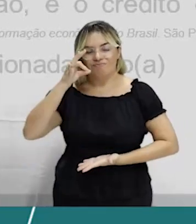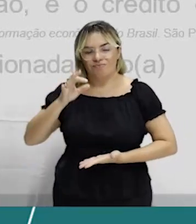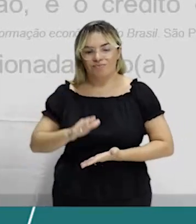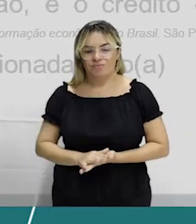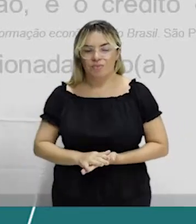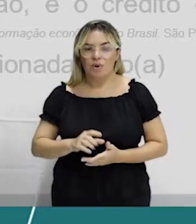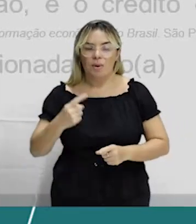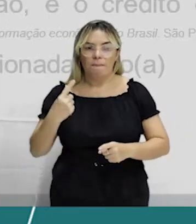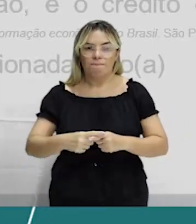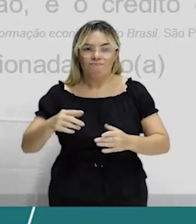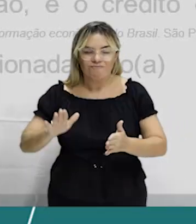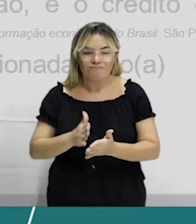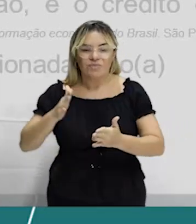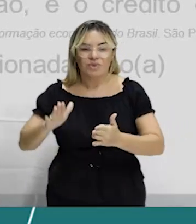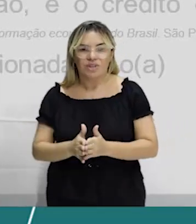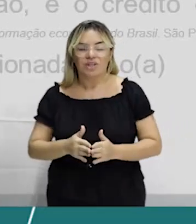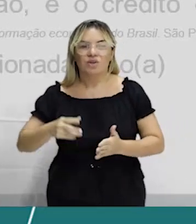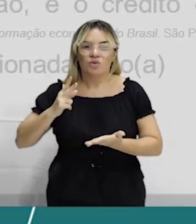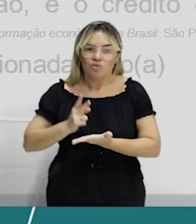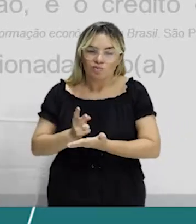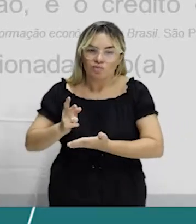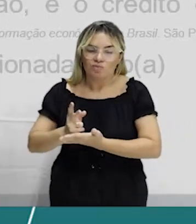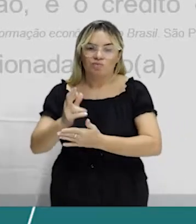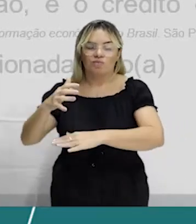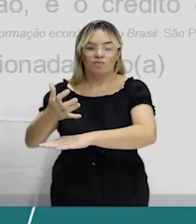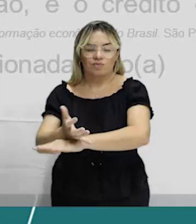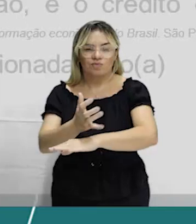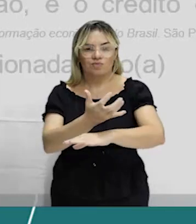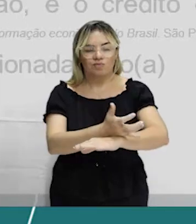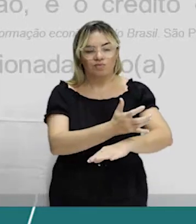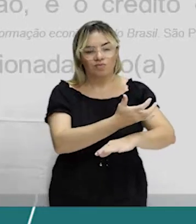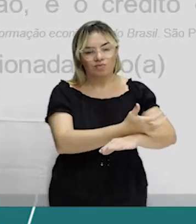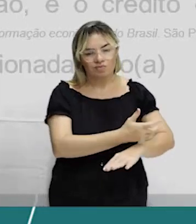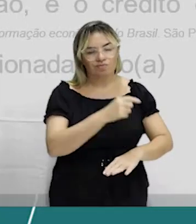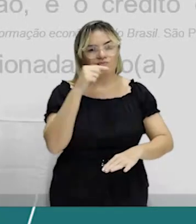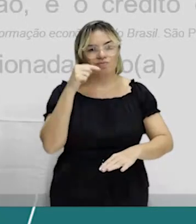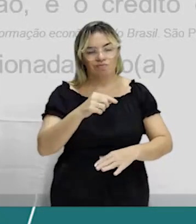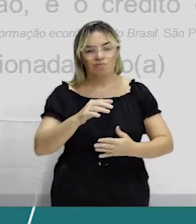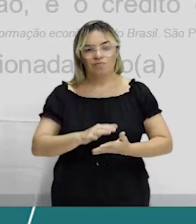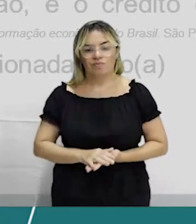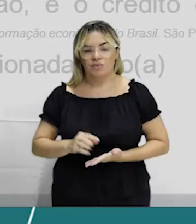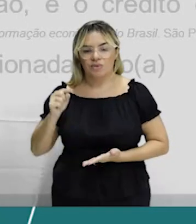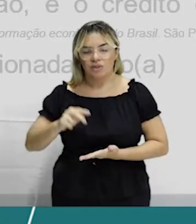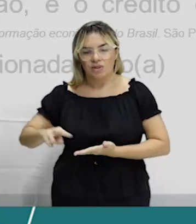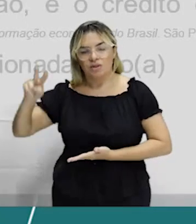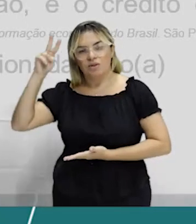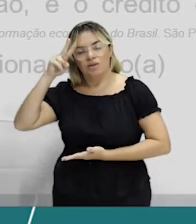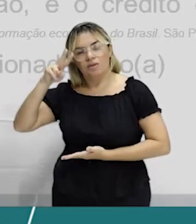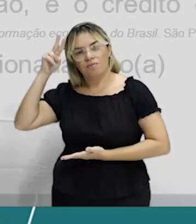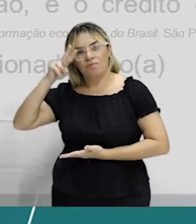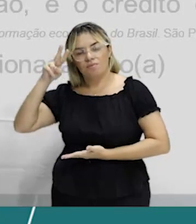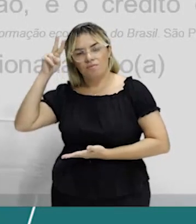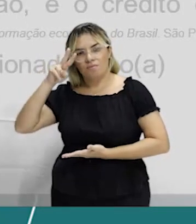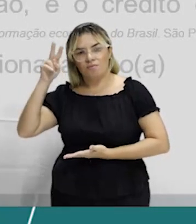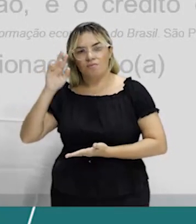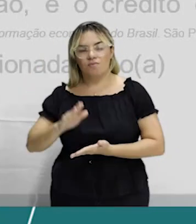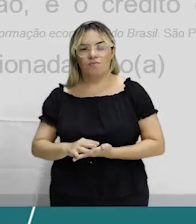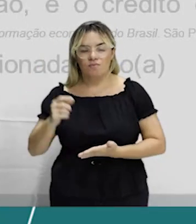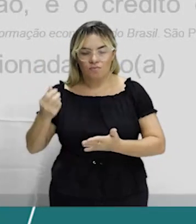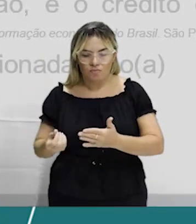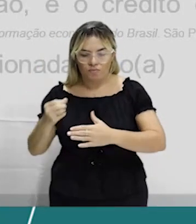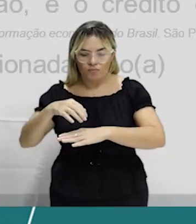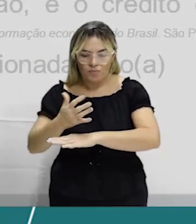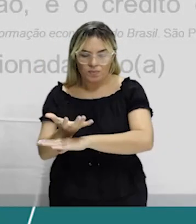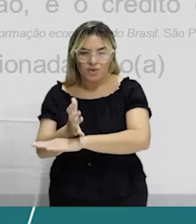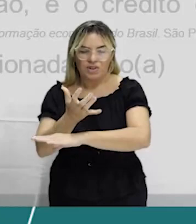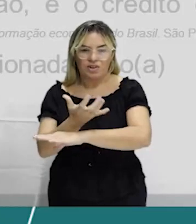superprodução da economia cafeeira. Mas lembre-se, isso foi muito favorecido também por conta de uma produção que já